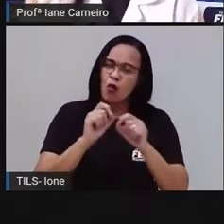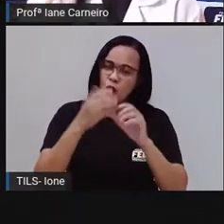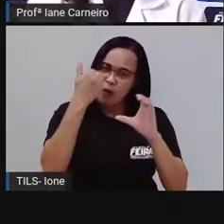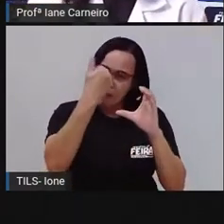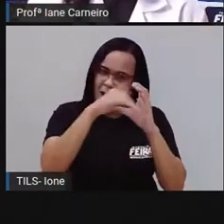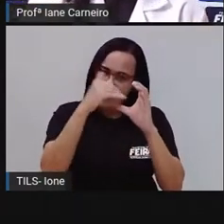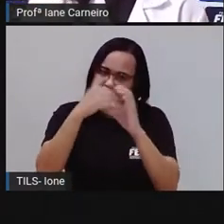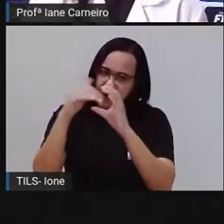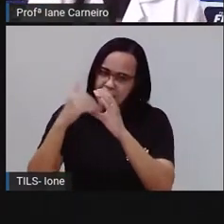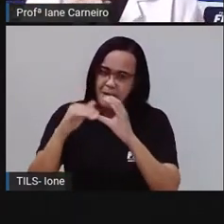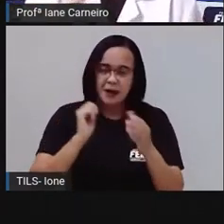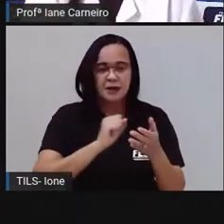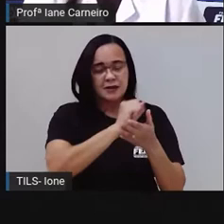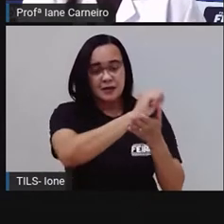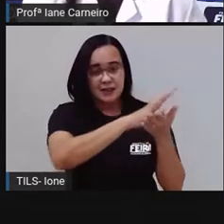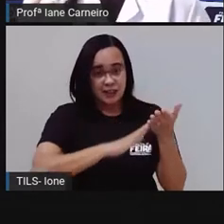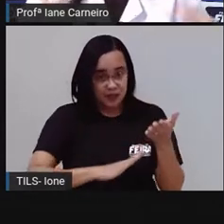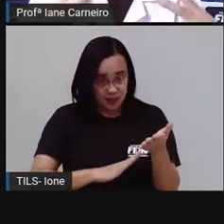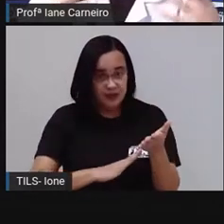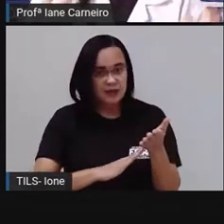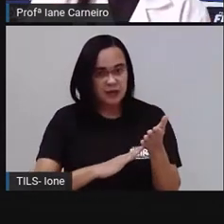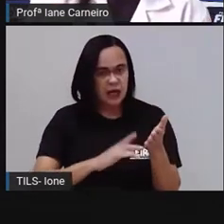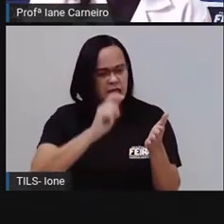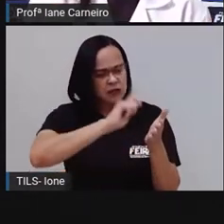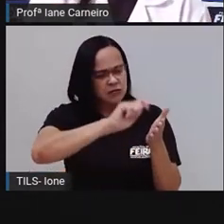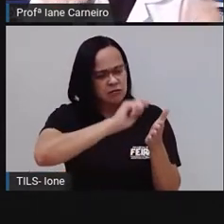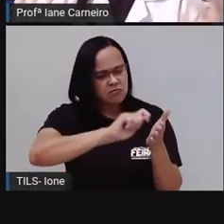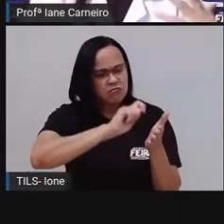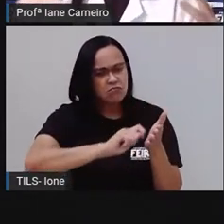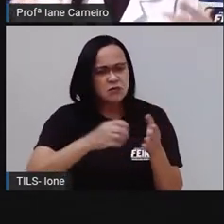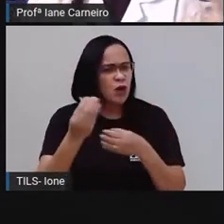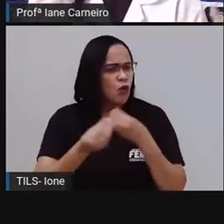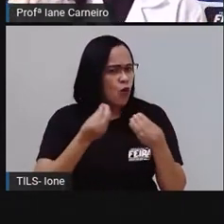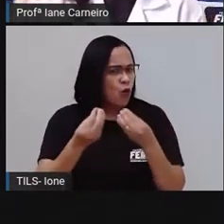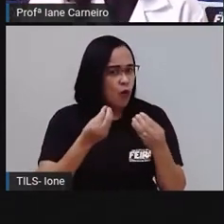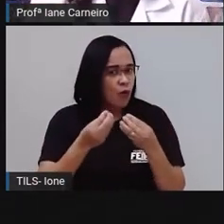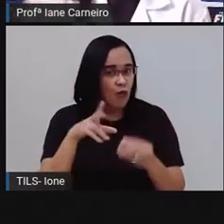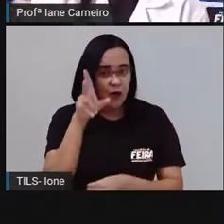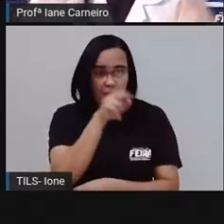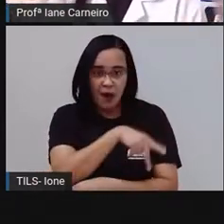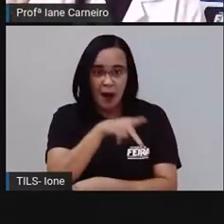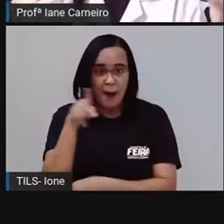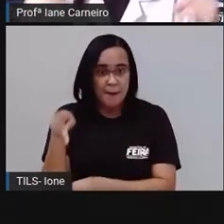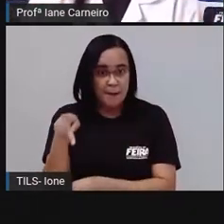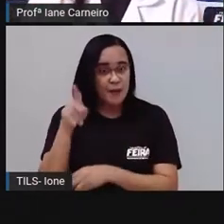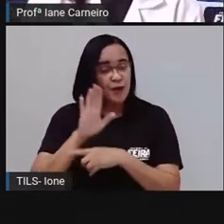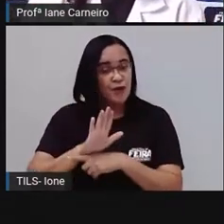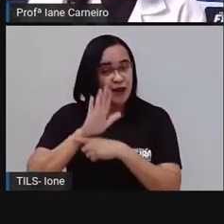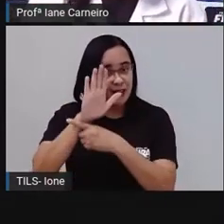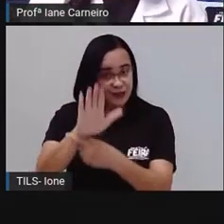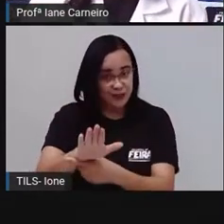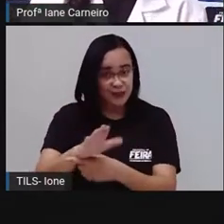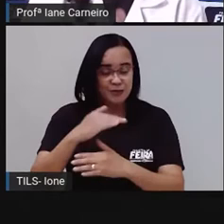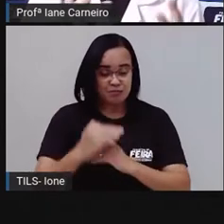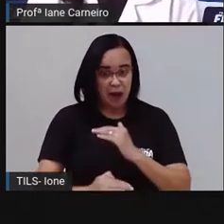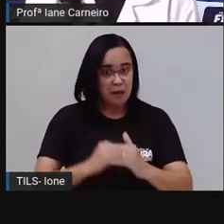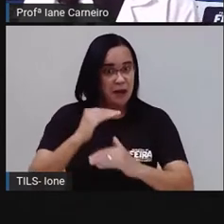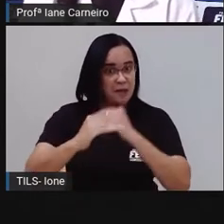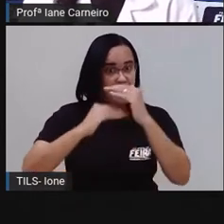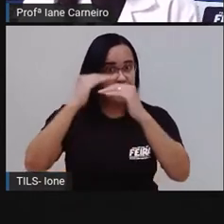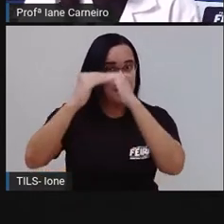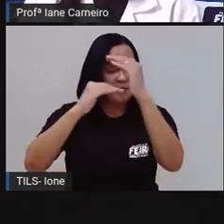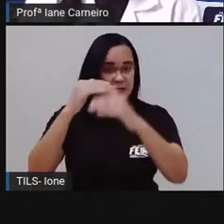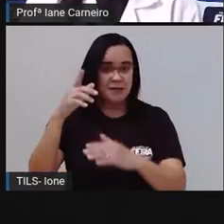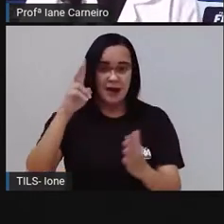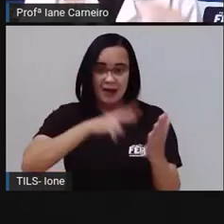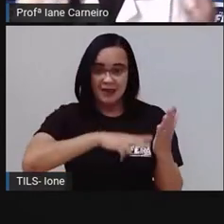Você pode mandar, né, a forma como você está escrevendo para que a Pró possa te ajudar a avançar ainda mais em sua leitura e em sua escrita,